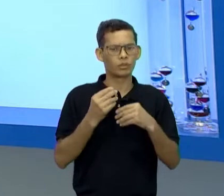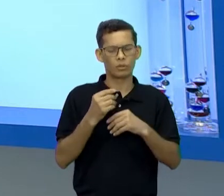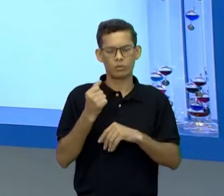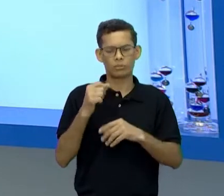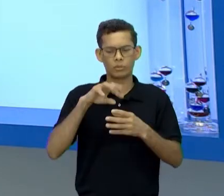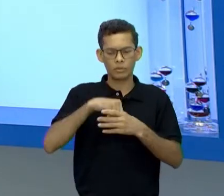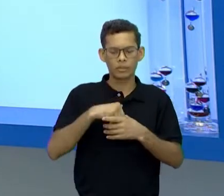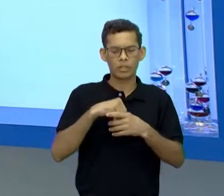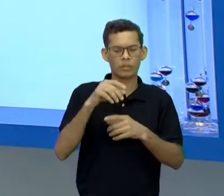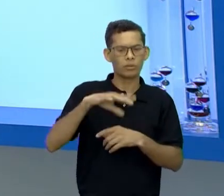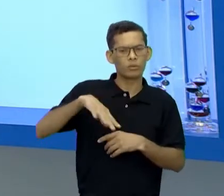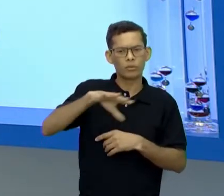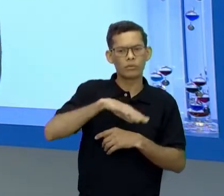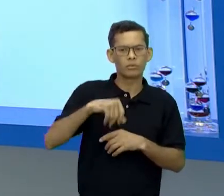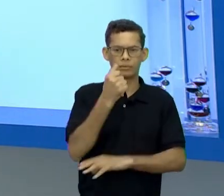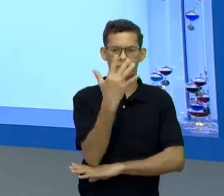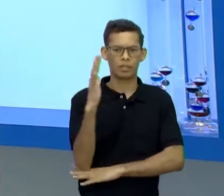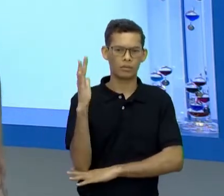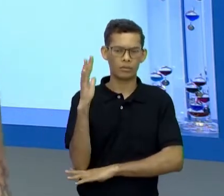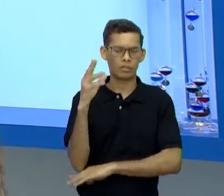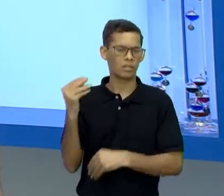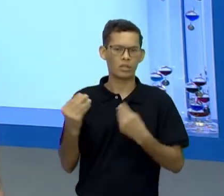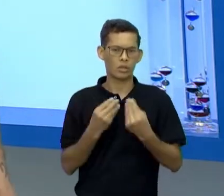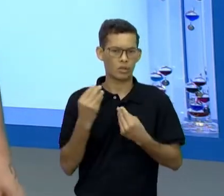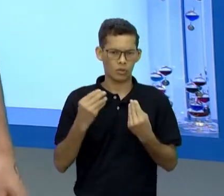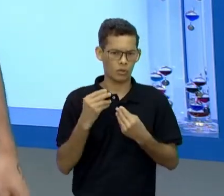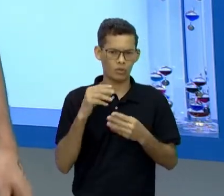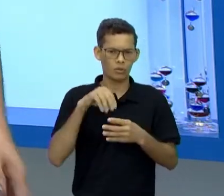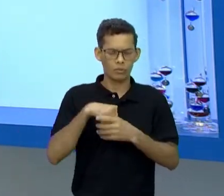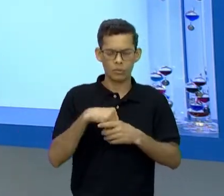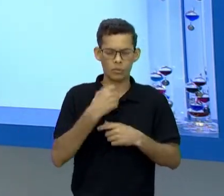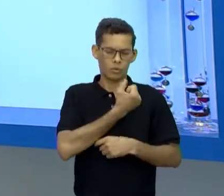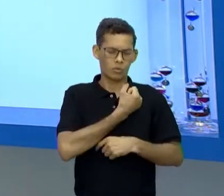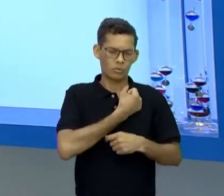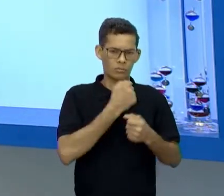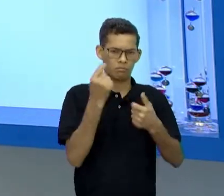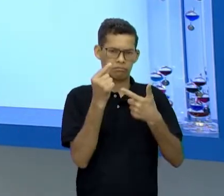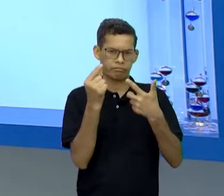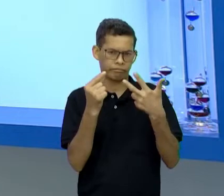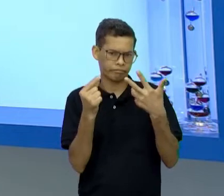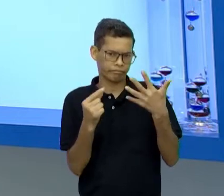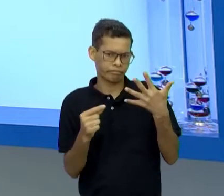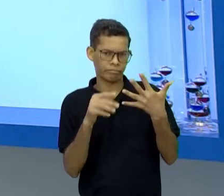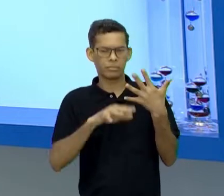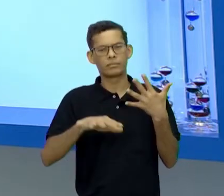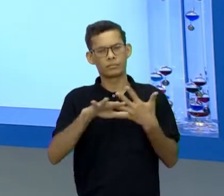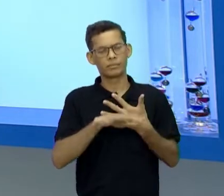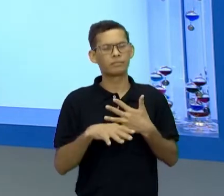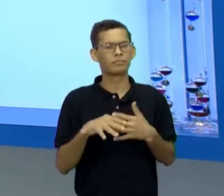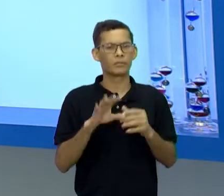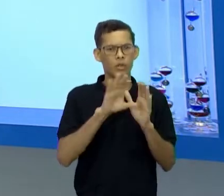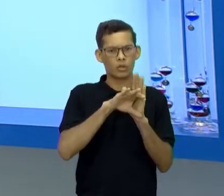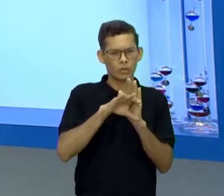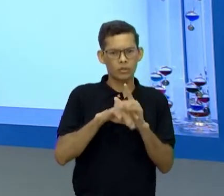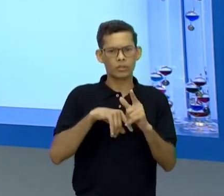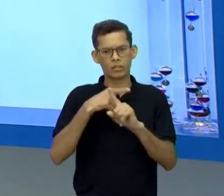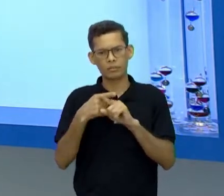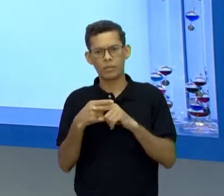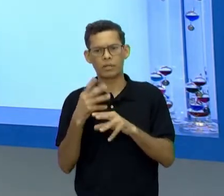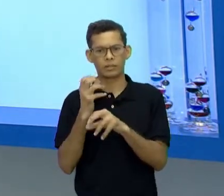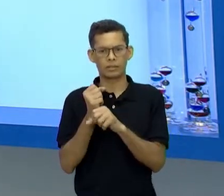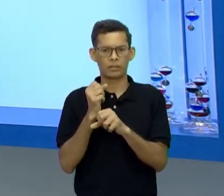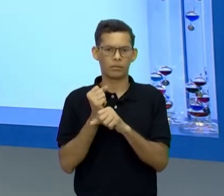a gente conversa com a natureza, e os resultados vêm a partir do cálculo matemático, não só os conceitos, tá? Então, Gibarina, não tem jeito, o